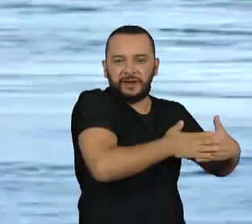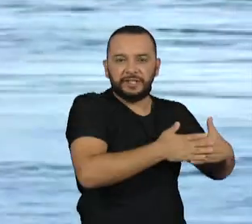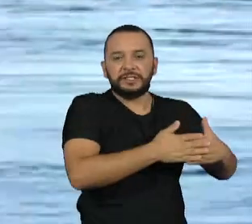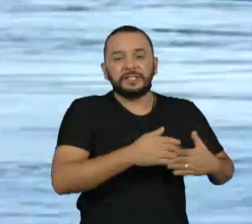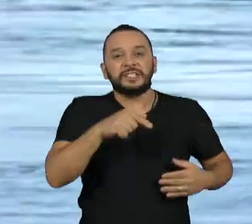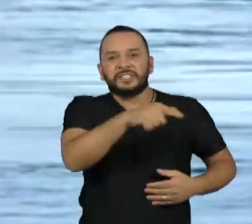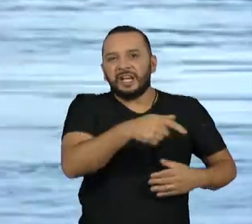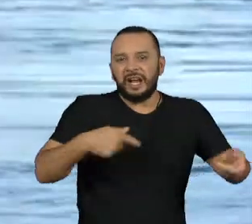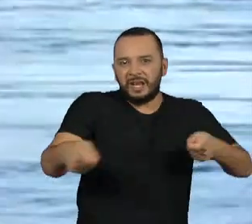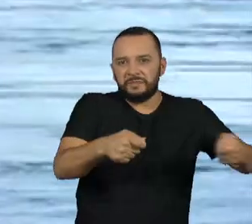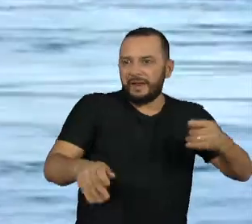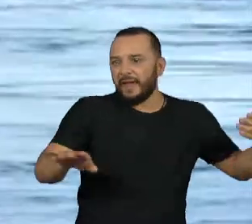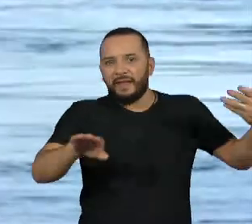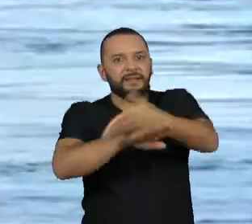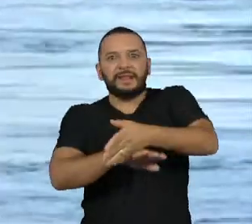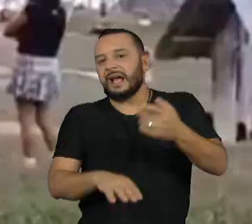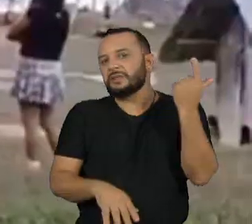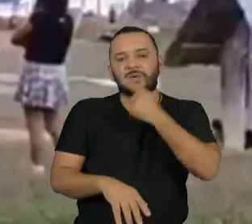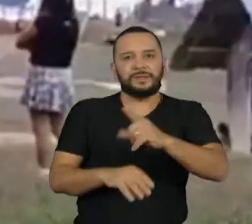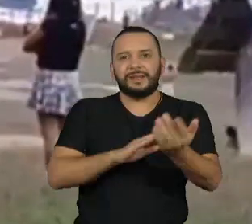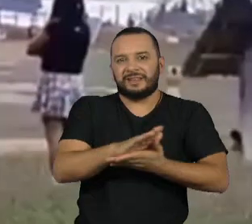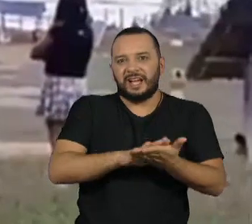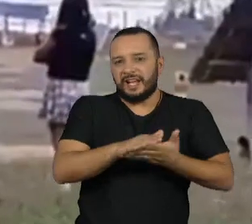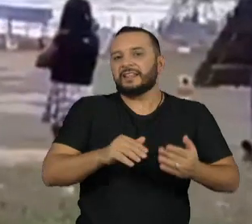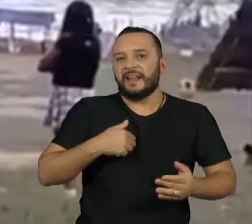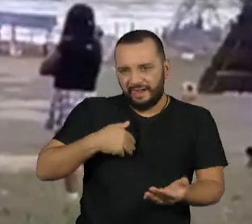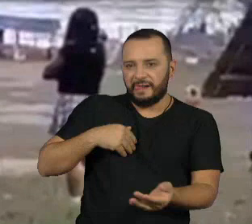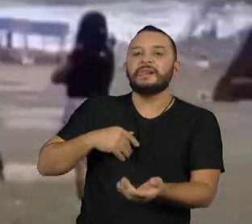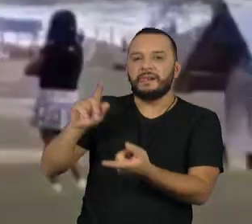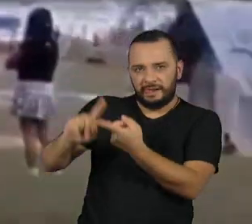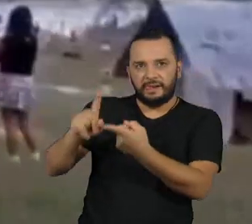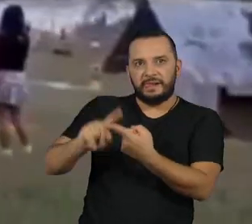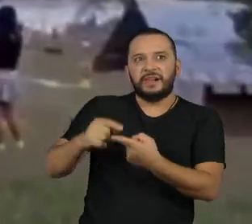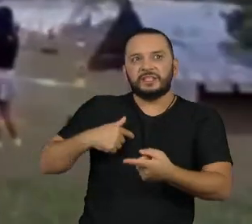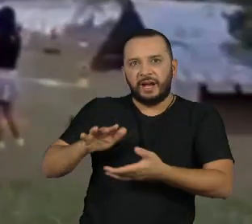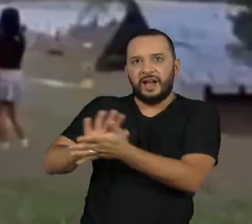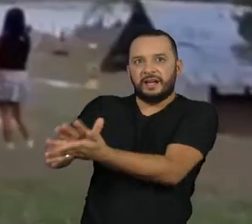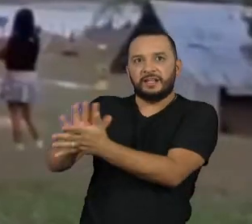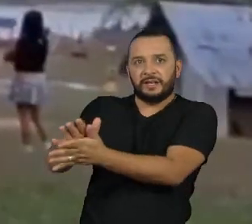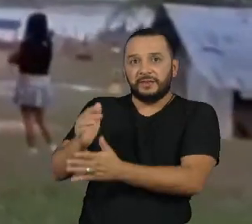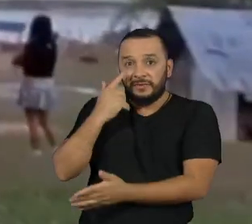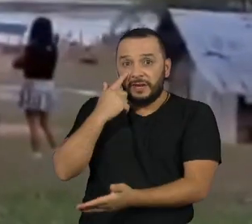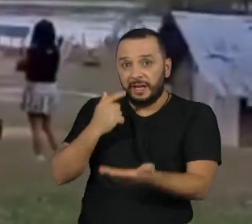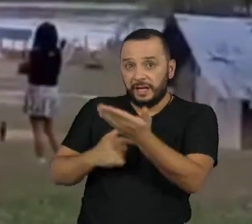da floresta. Uma das ações dos invasores foi registrada por celular.